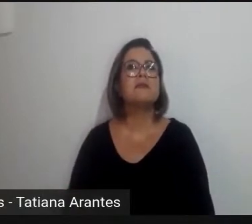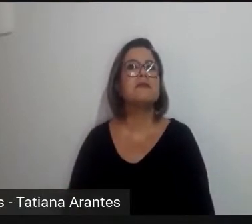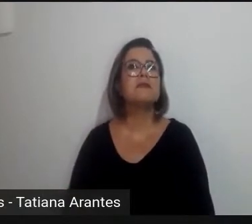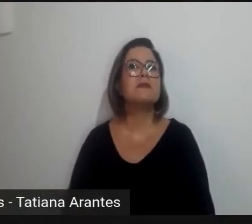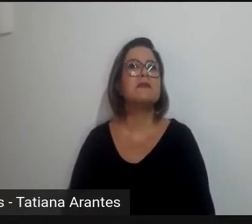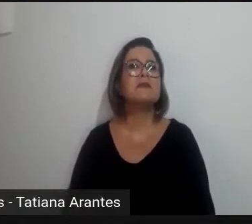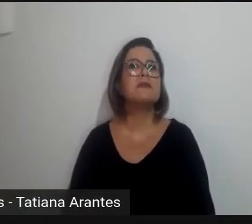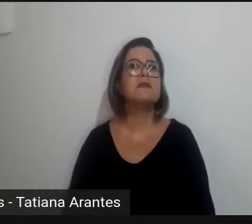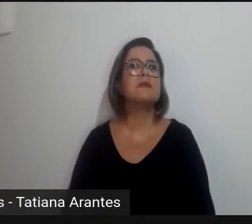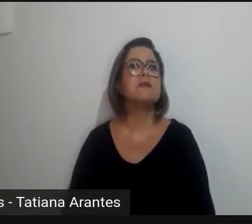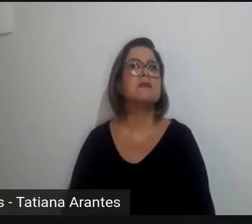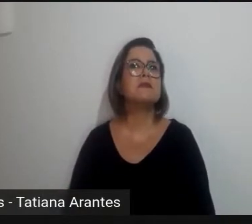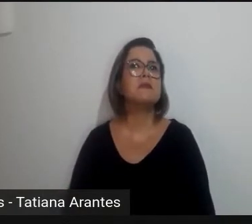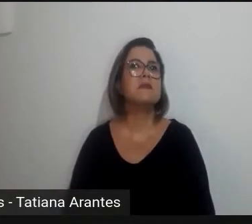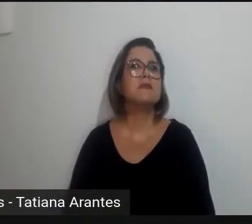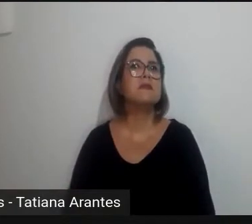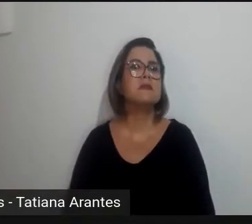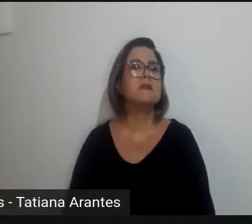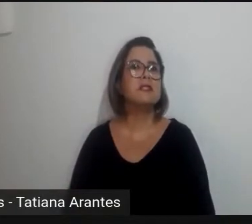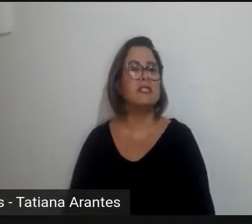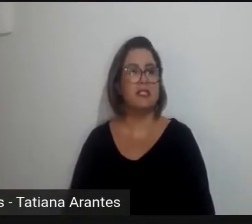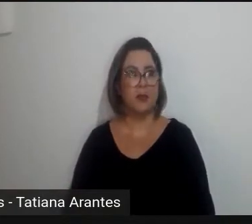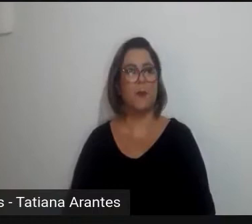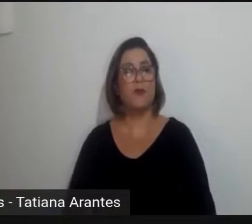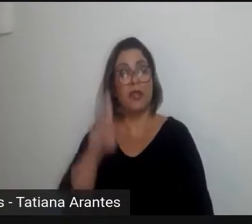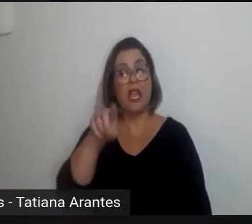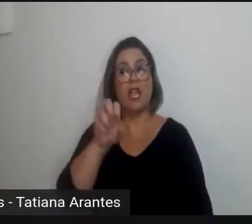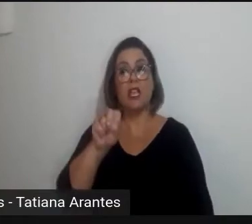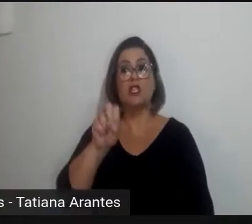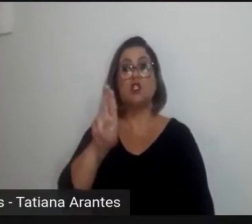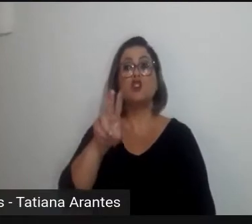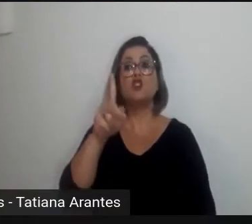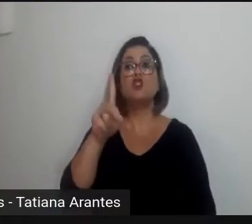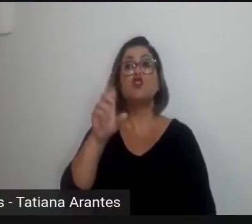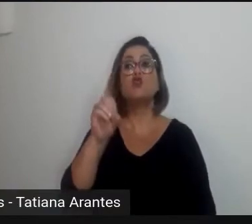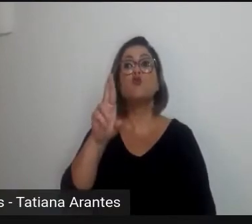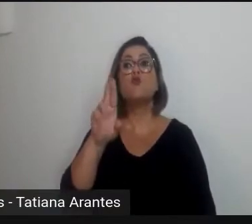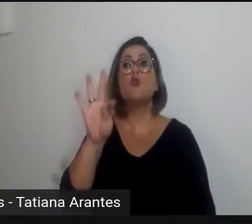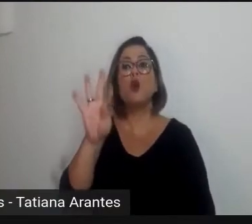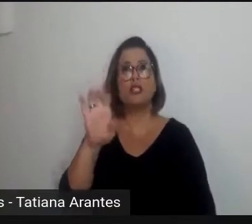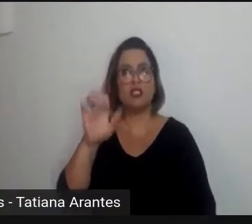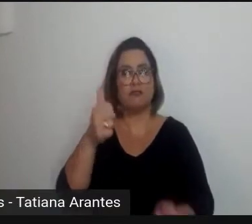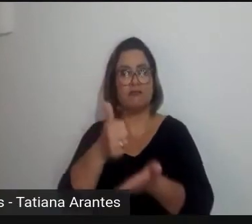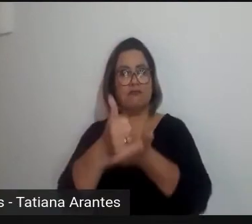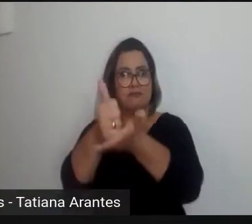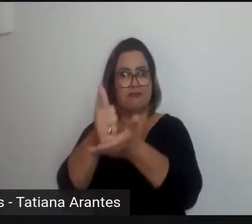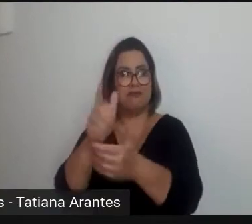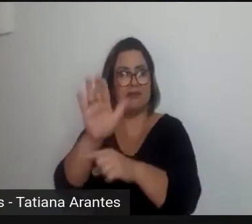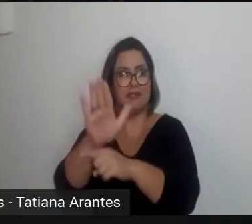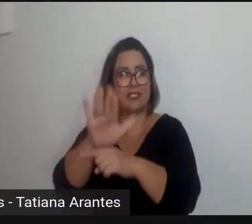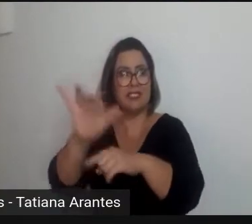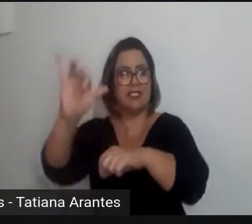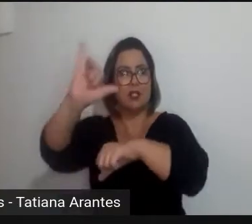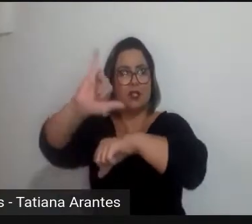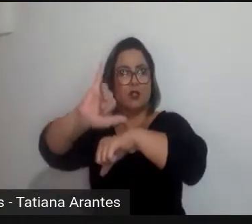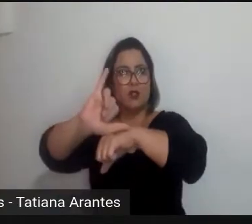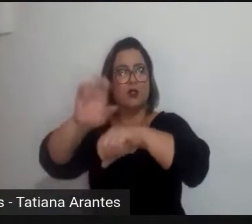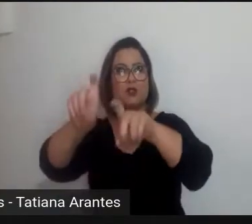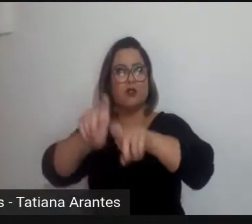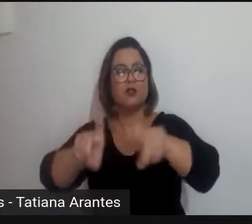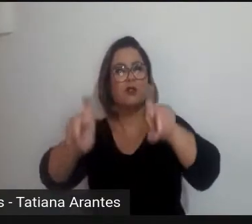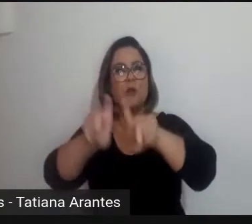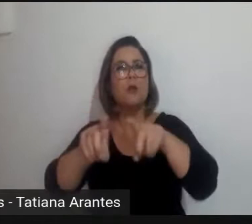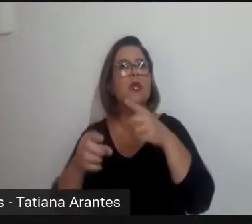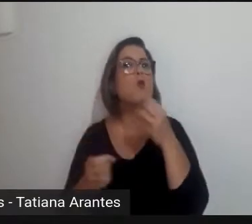Então, sobre o suporte, é isso, né? E agora, como